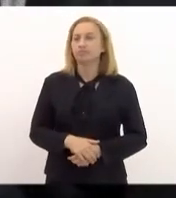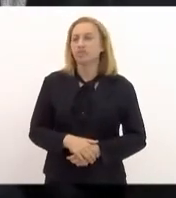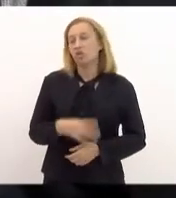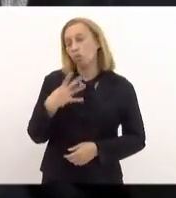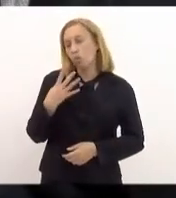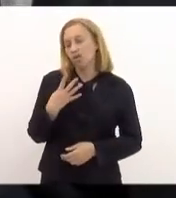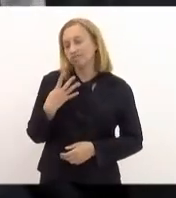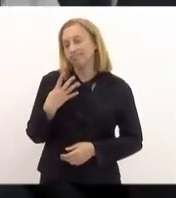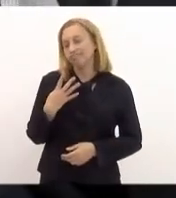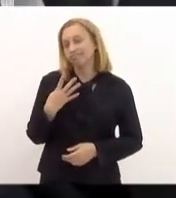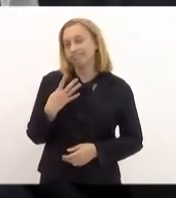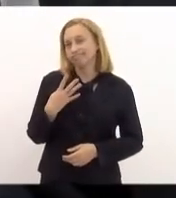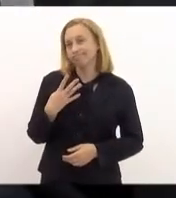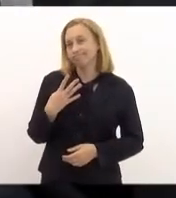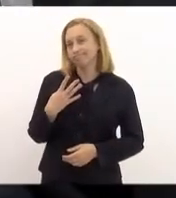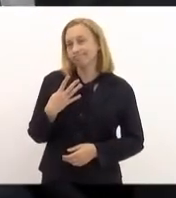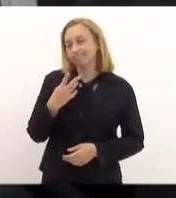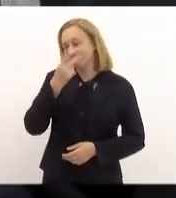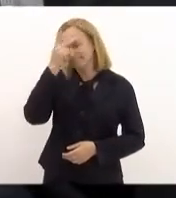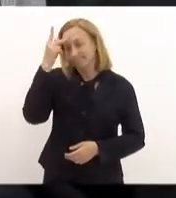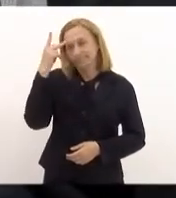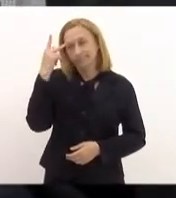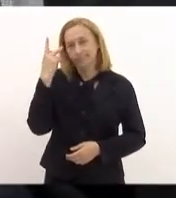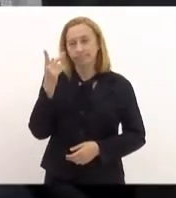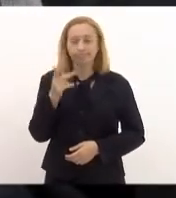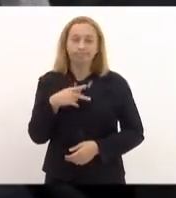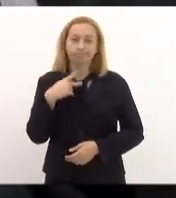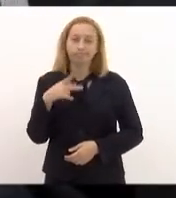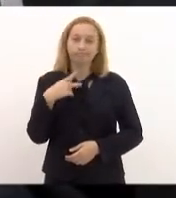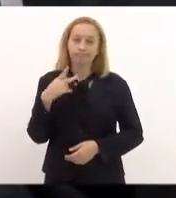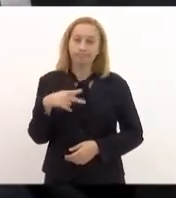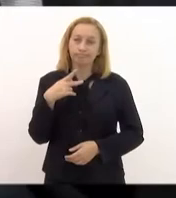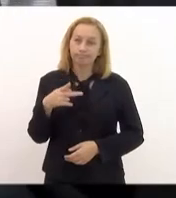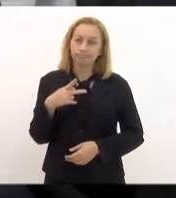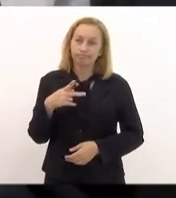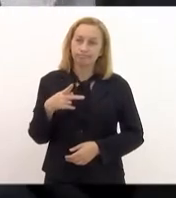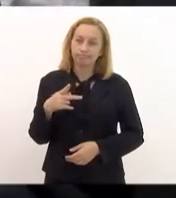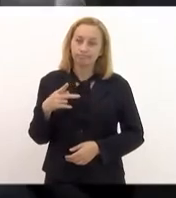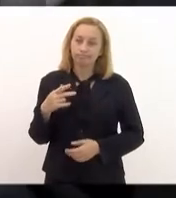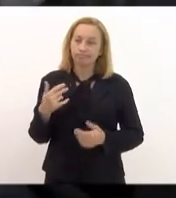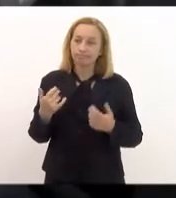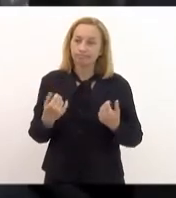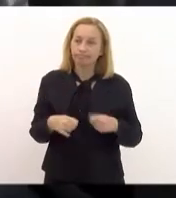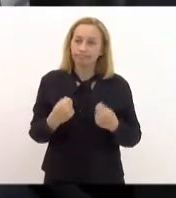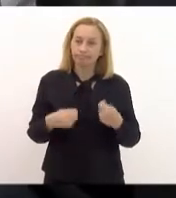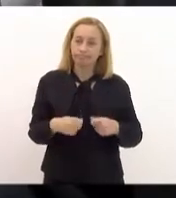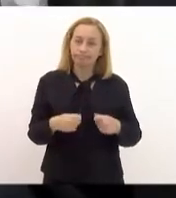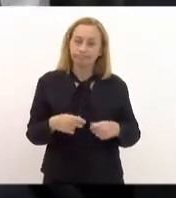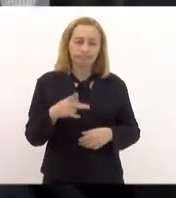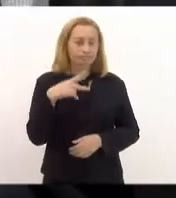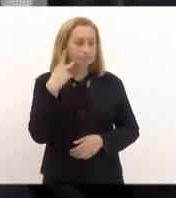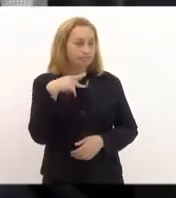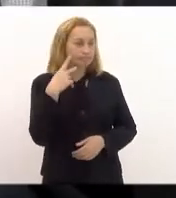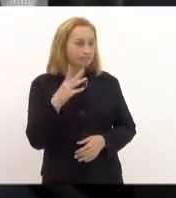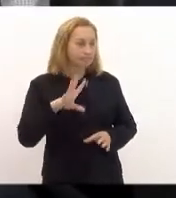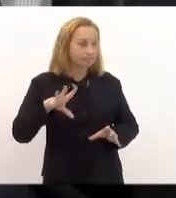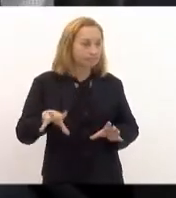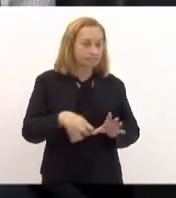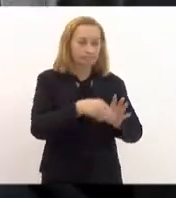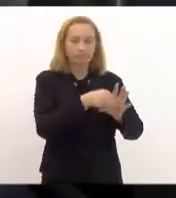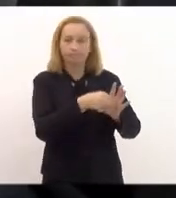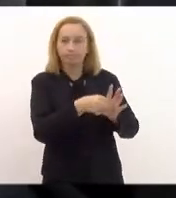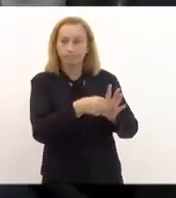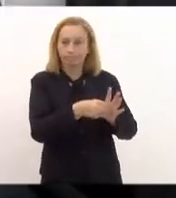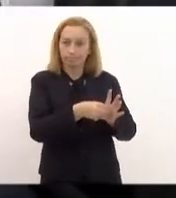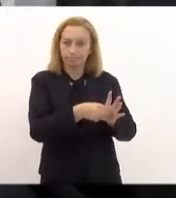quatro, comandando o espetáculo daquilo que deva ser políticas integradas